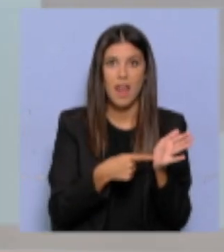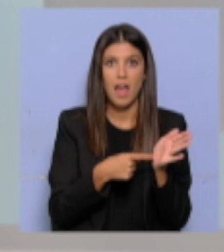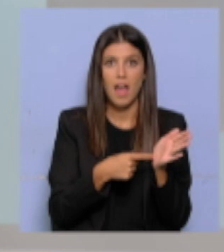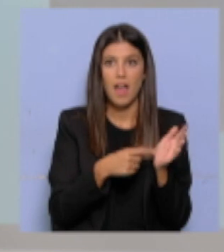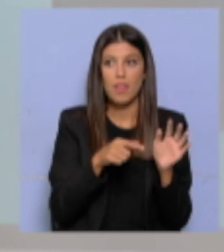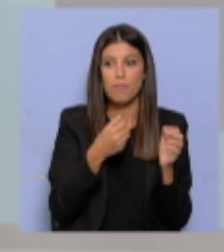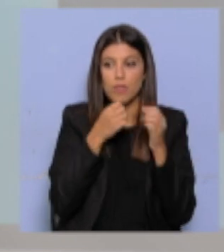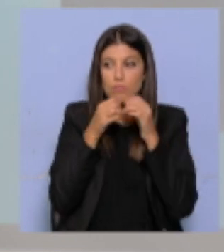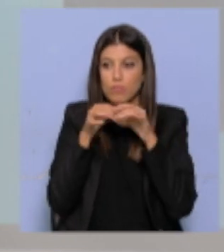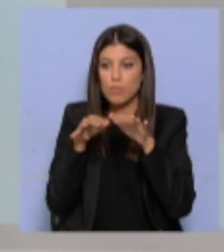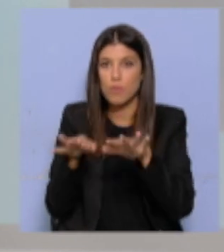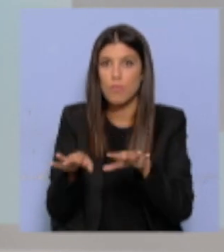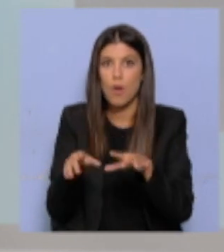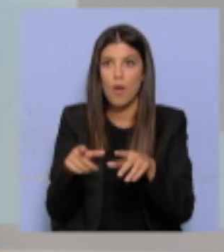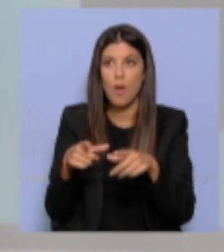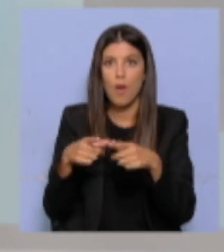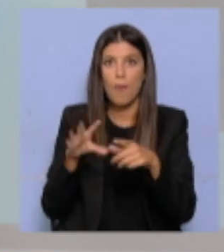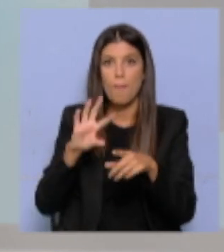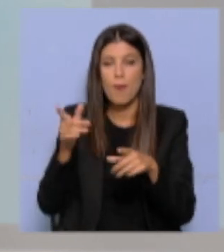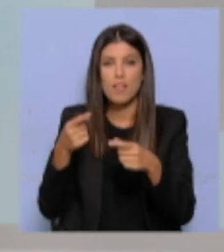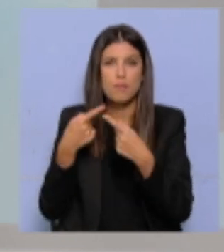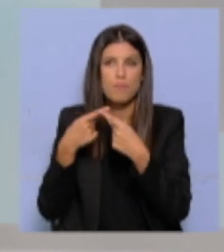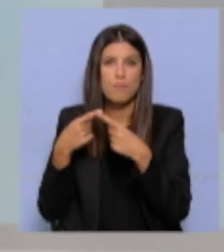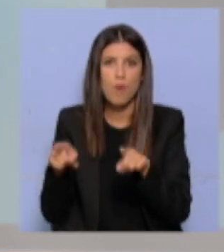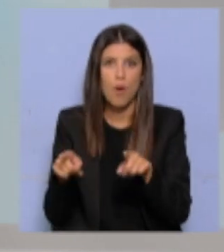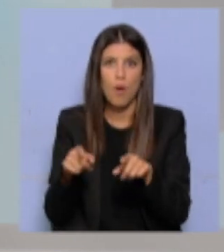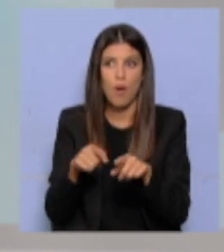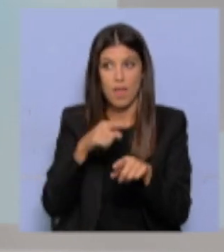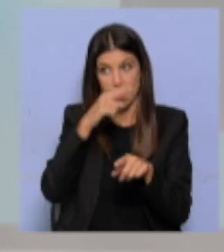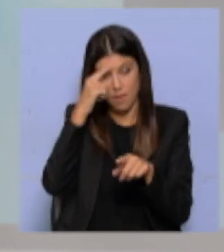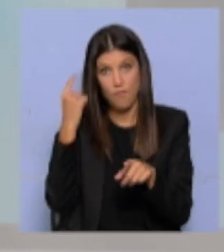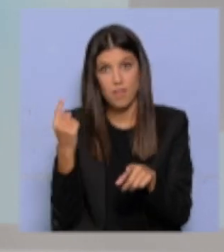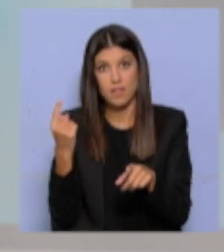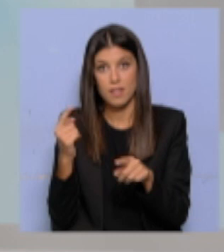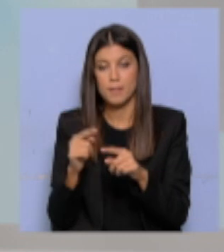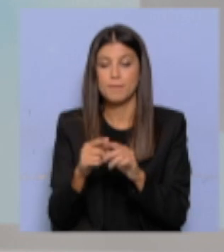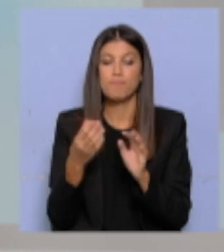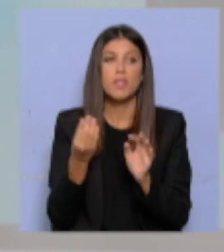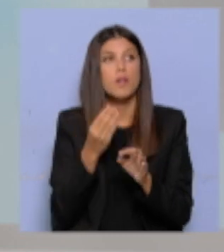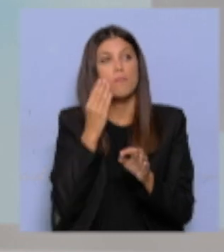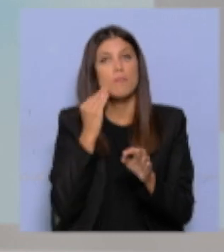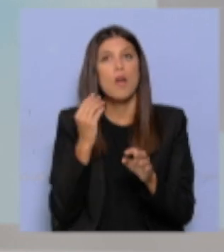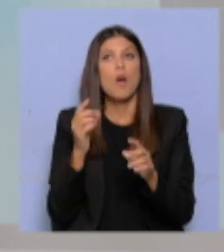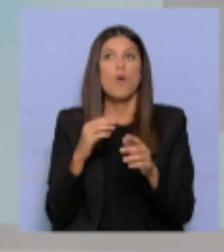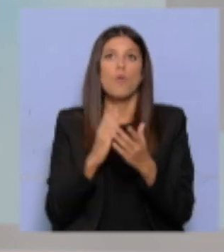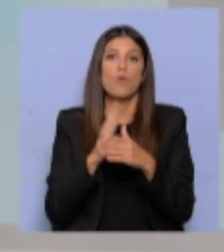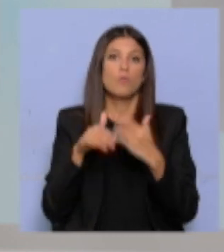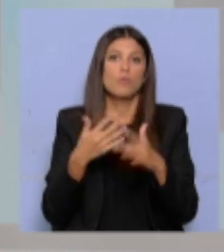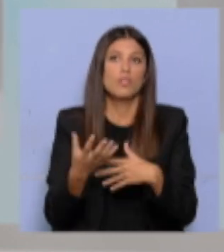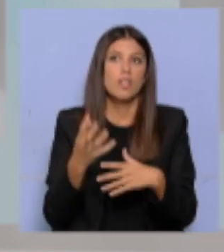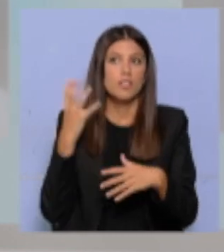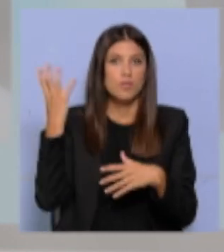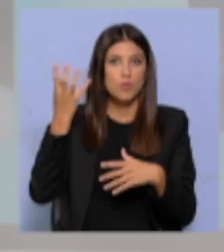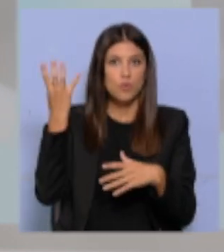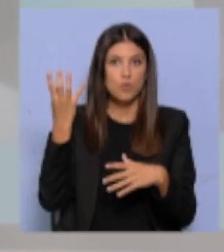Exatamente. Eu creio que aí o processo de enculturação, que é sempre difícil, e é bom que